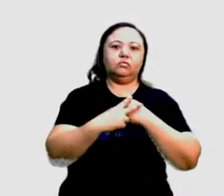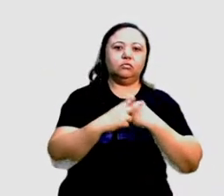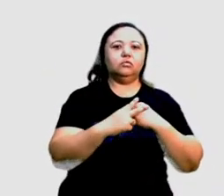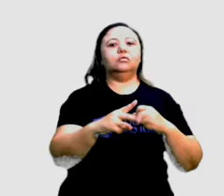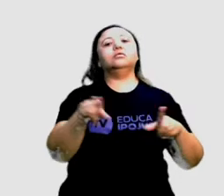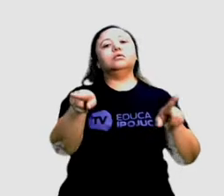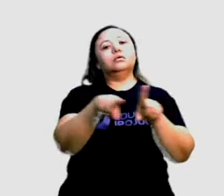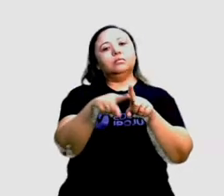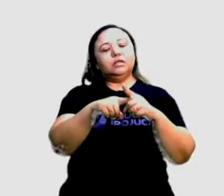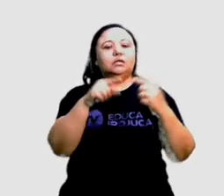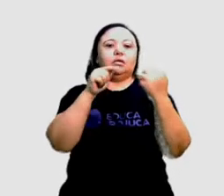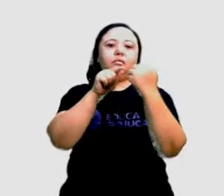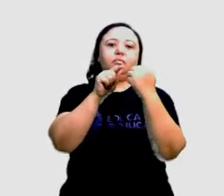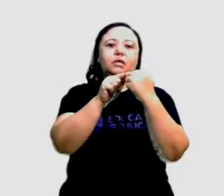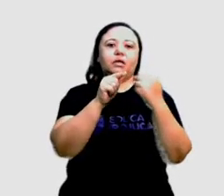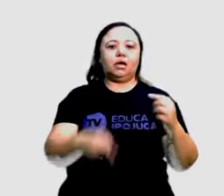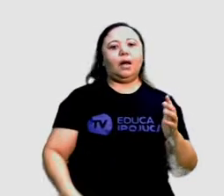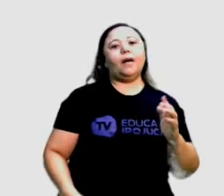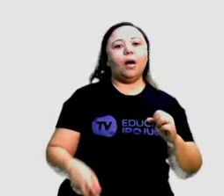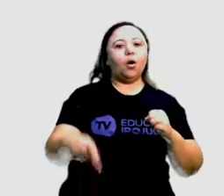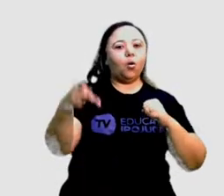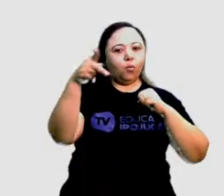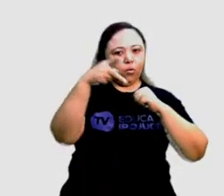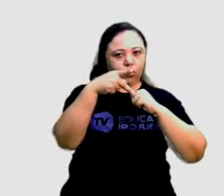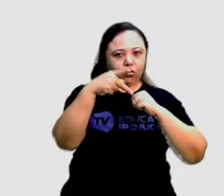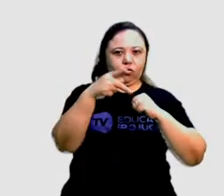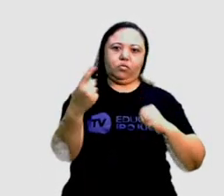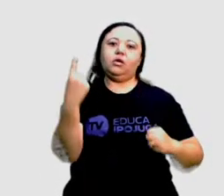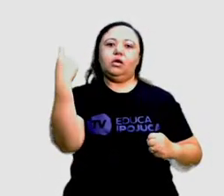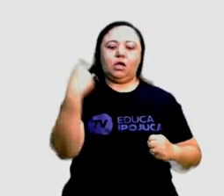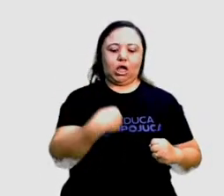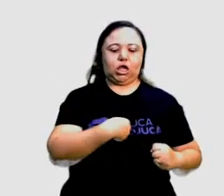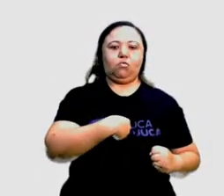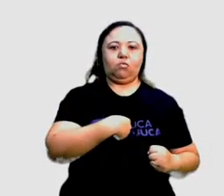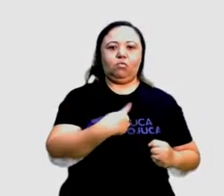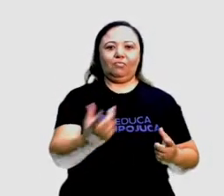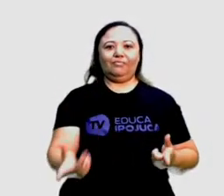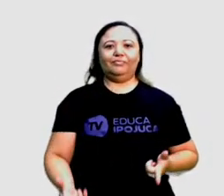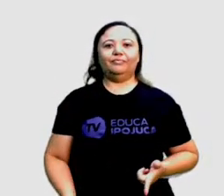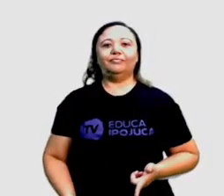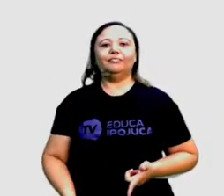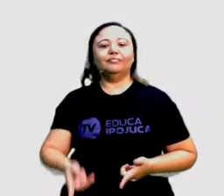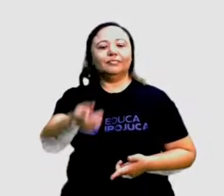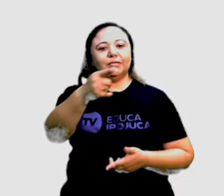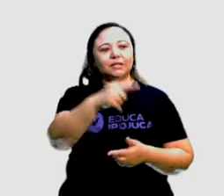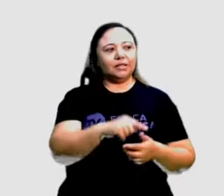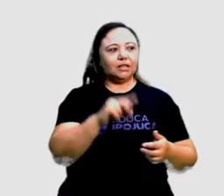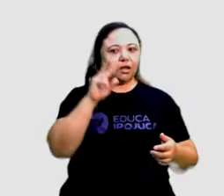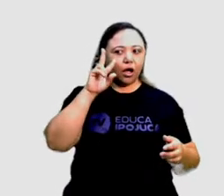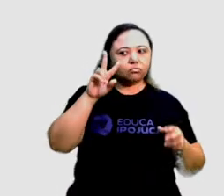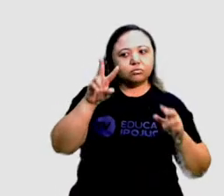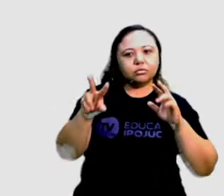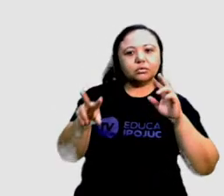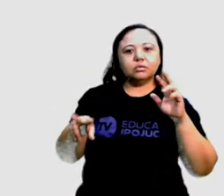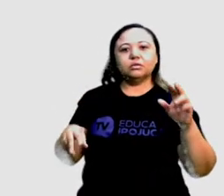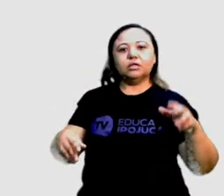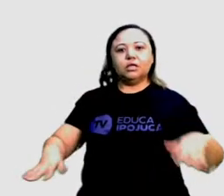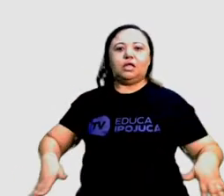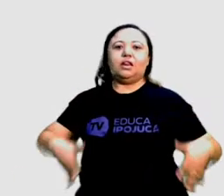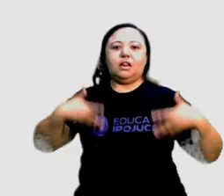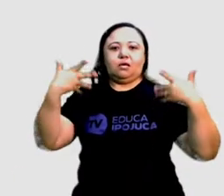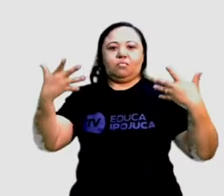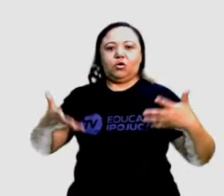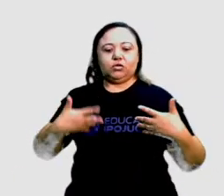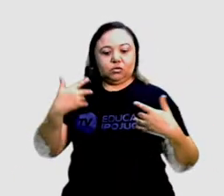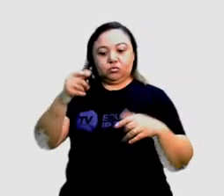primeira pessoa e a narração é parcial, ou seja, carregada com a visão de mundo e emoções